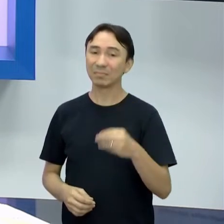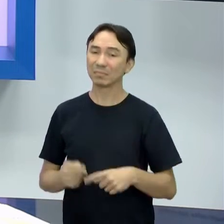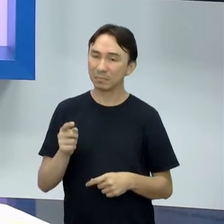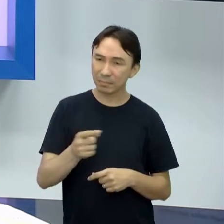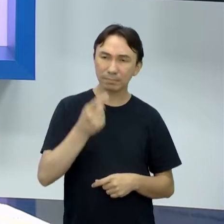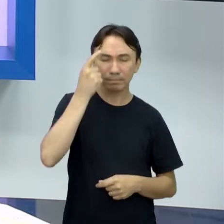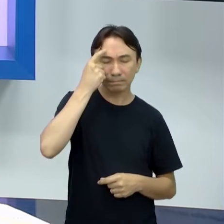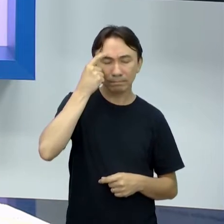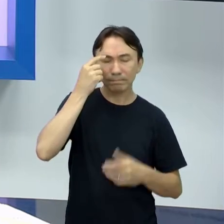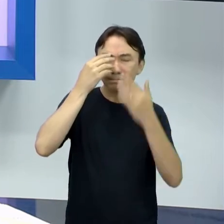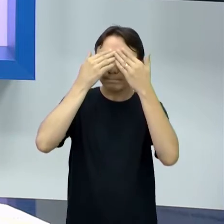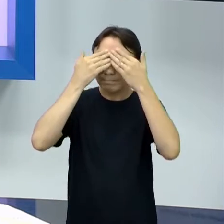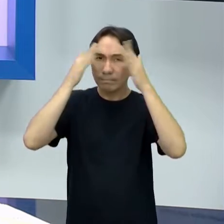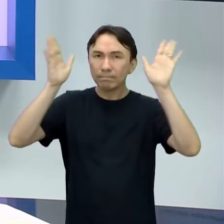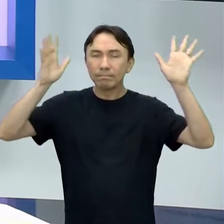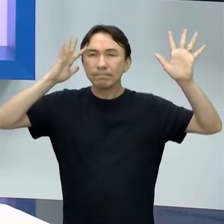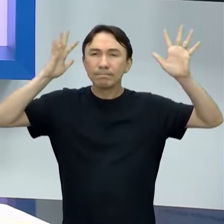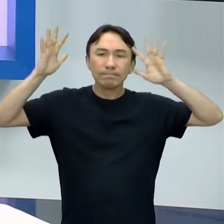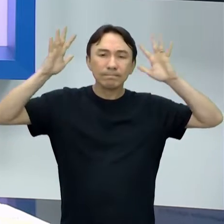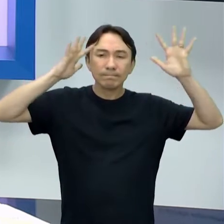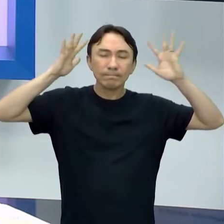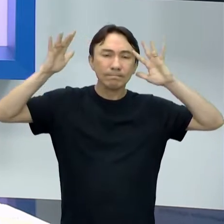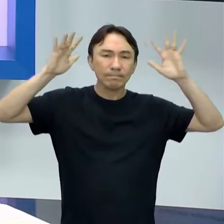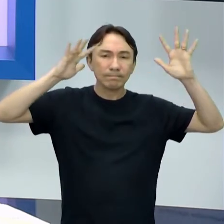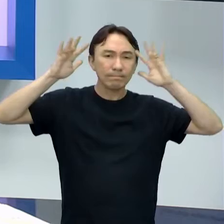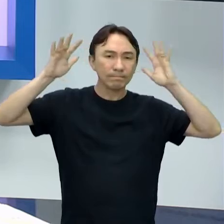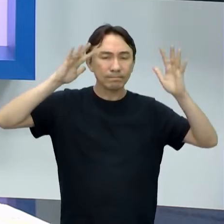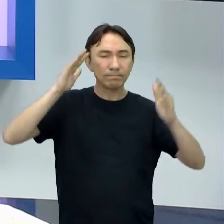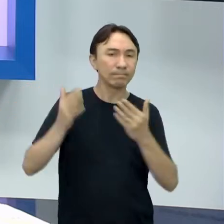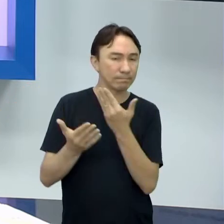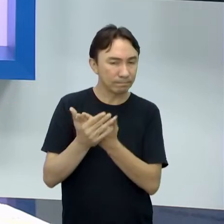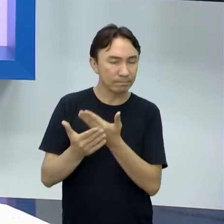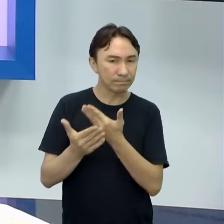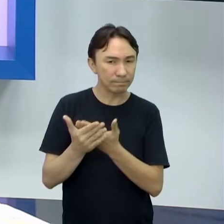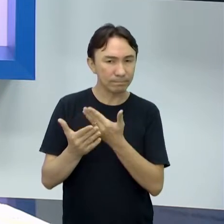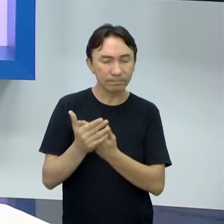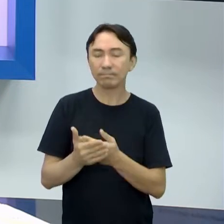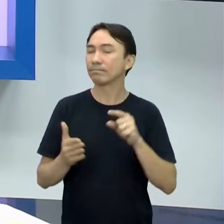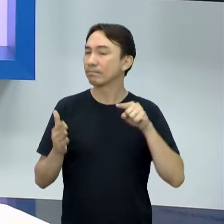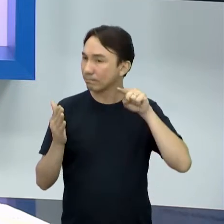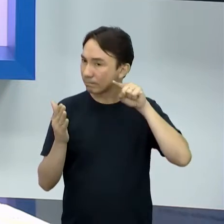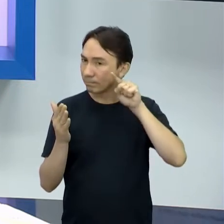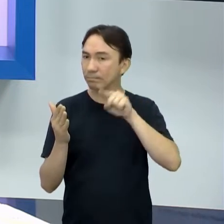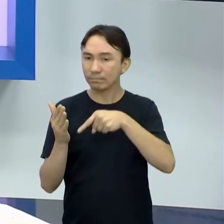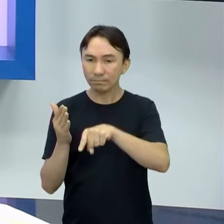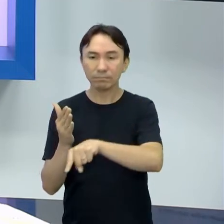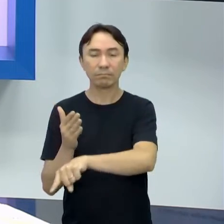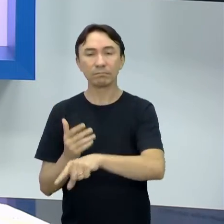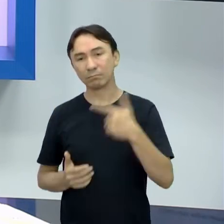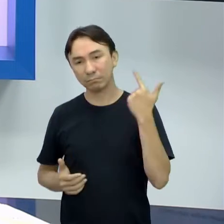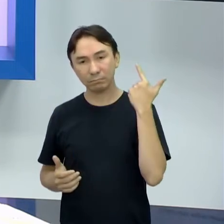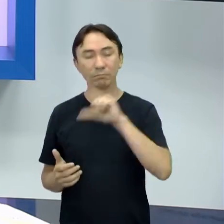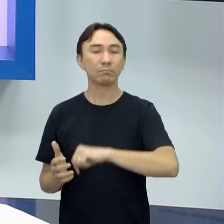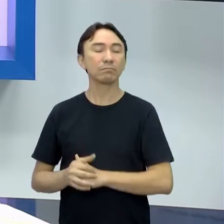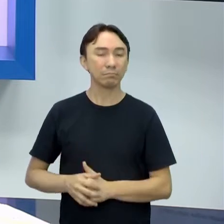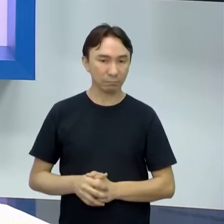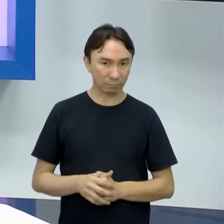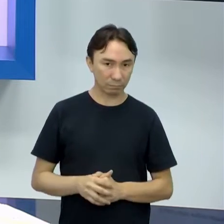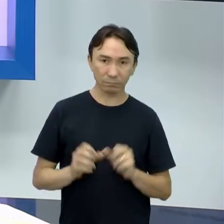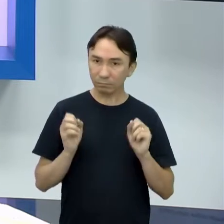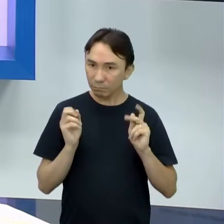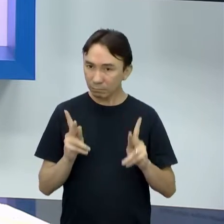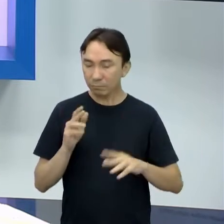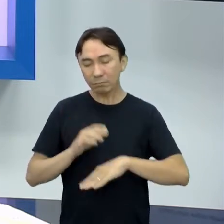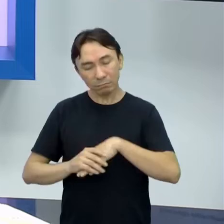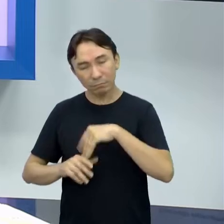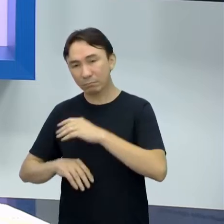essas nossas reflexões, tá? Para um estudo maior, mais profundo e para as nossas práticas que vão ser bem bacanas